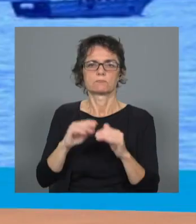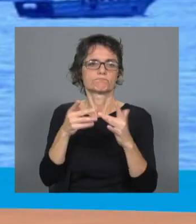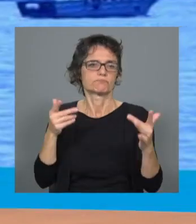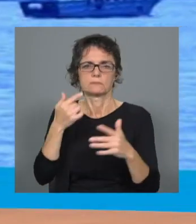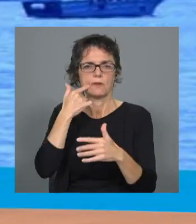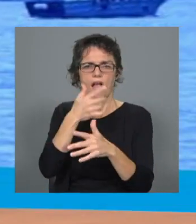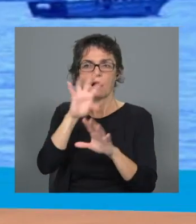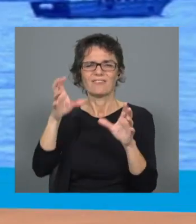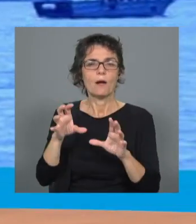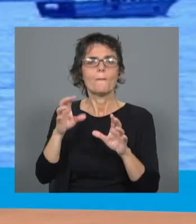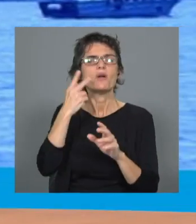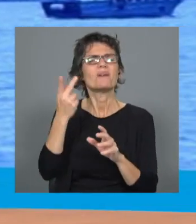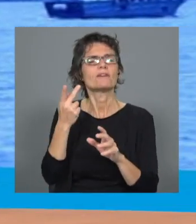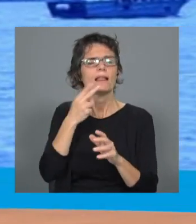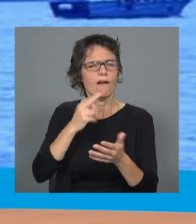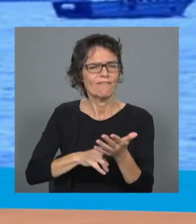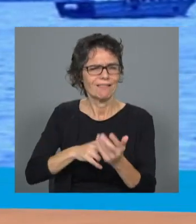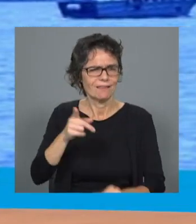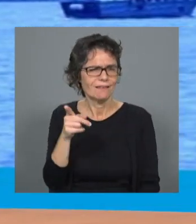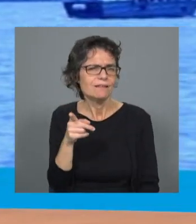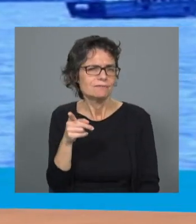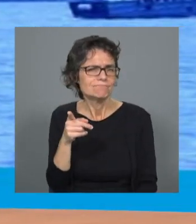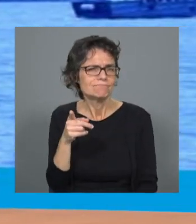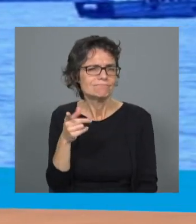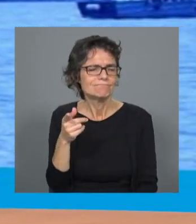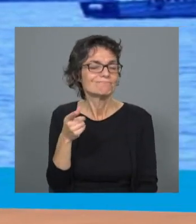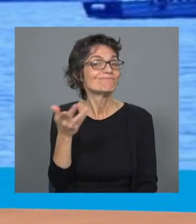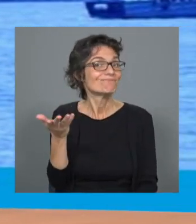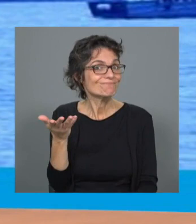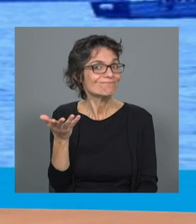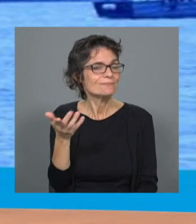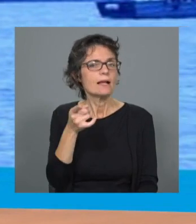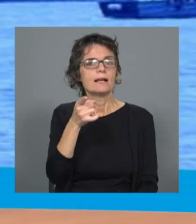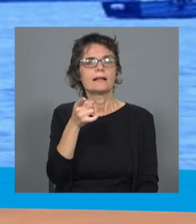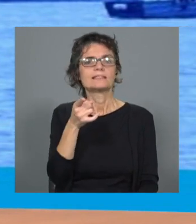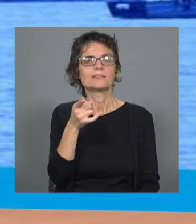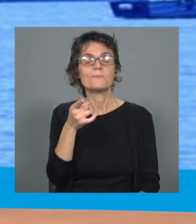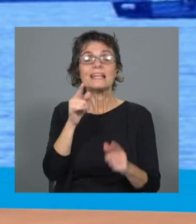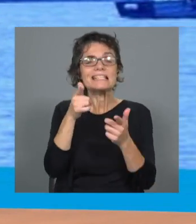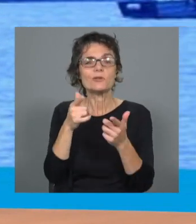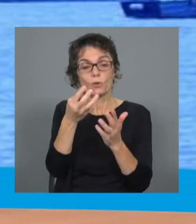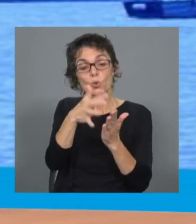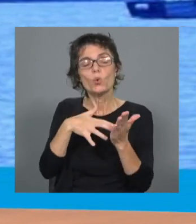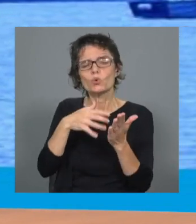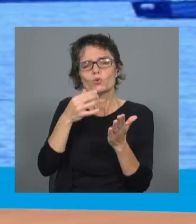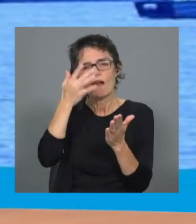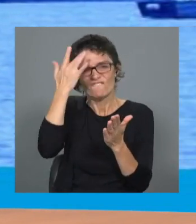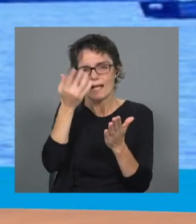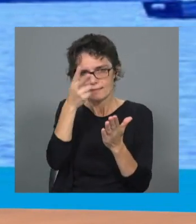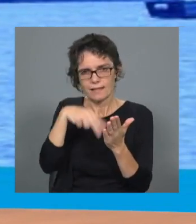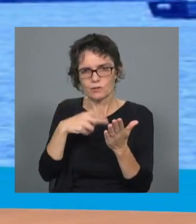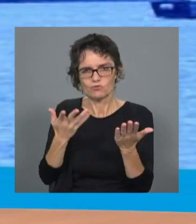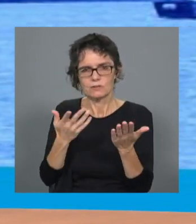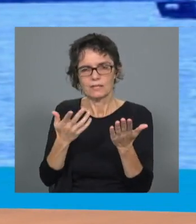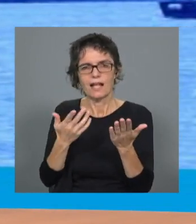E então faz-nos questionar cada conto, e a forma, eles são contos curtos, portanto é muito simples de se ler,